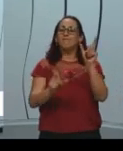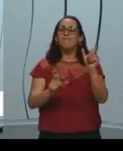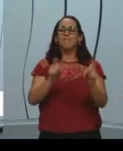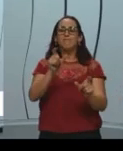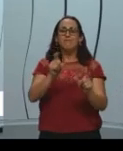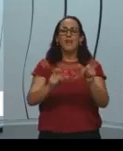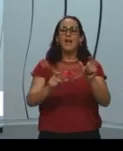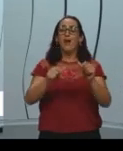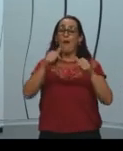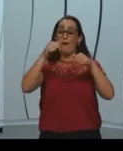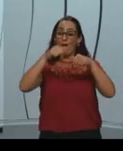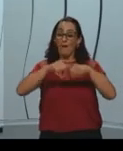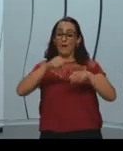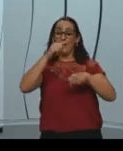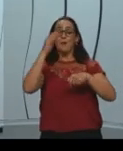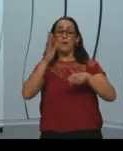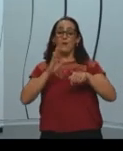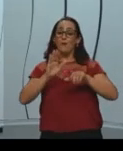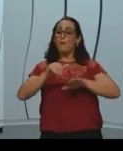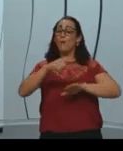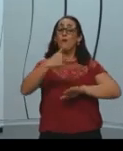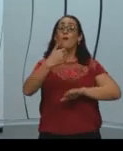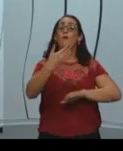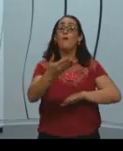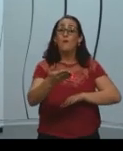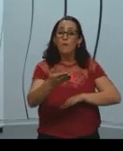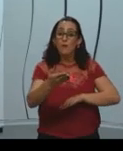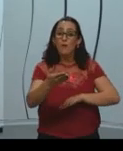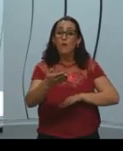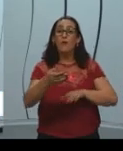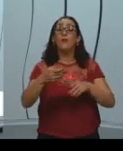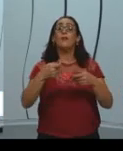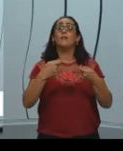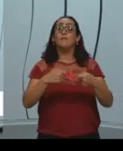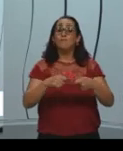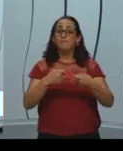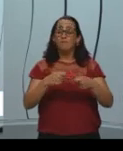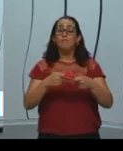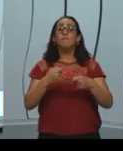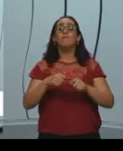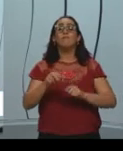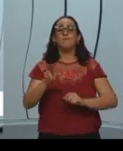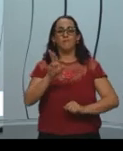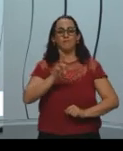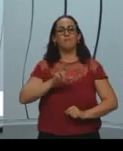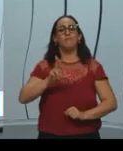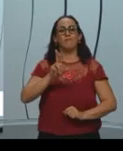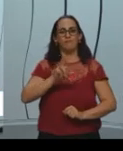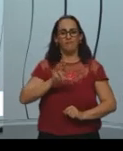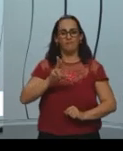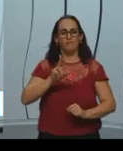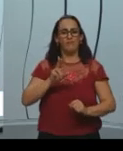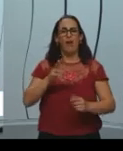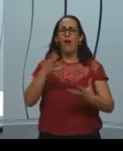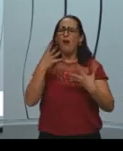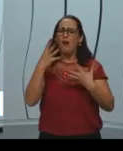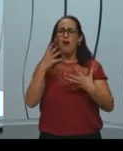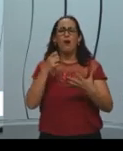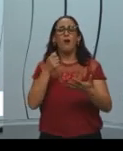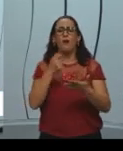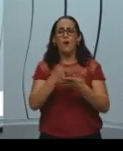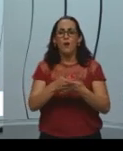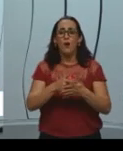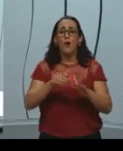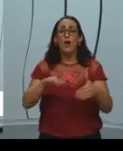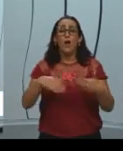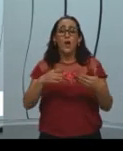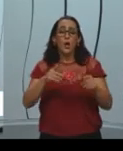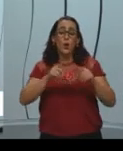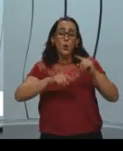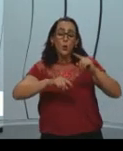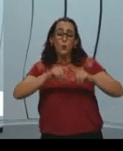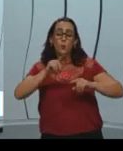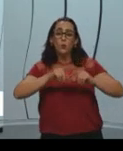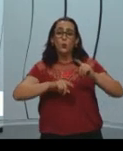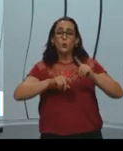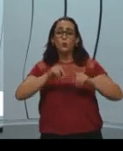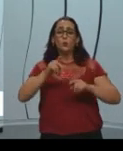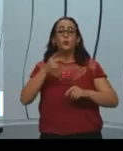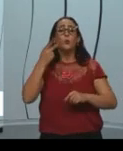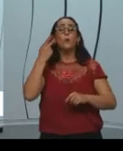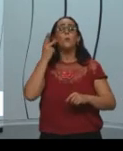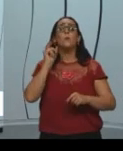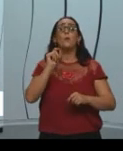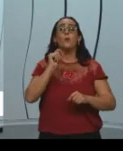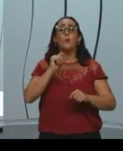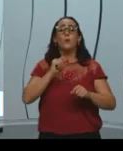principalmente fora da região, né? Fora aí da colônia. Então, era uma produção voltada para o mercado